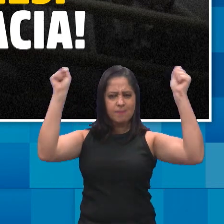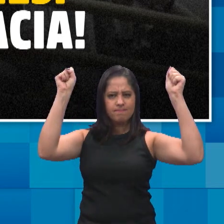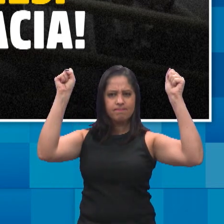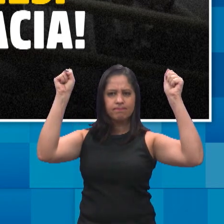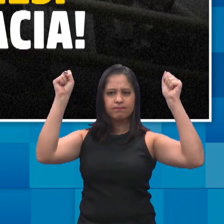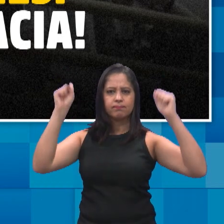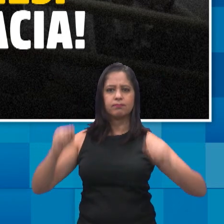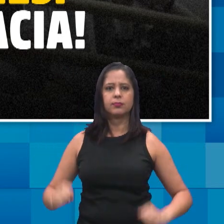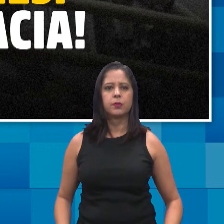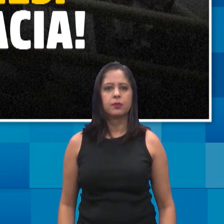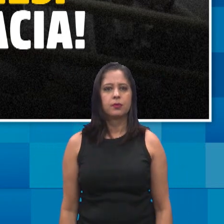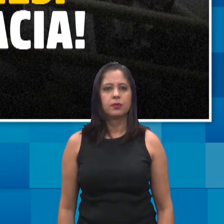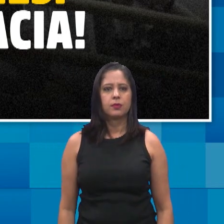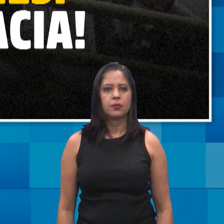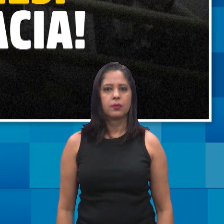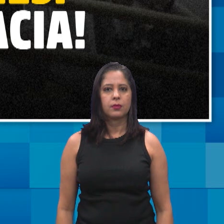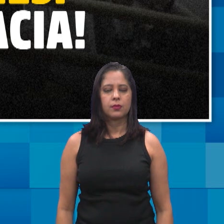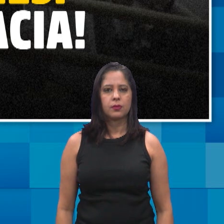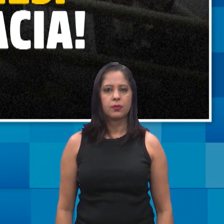democracia!